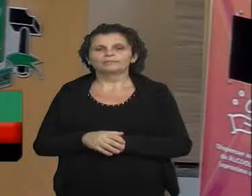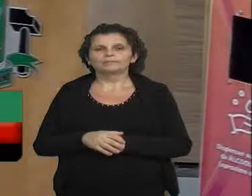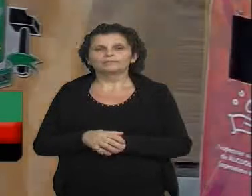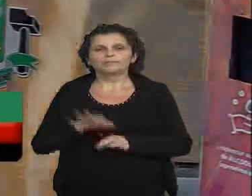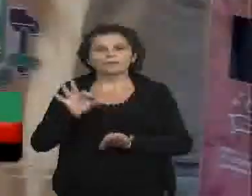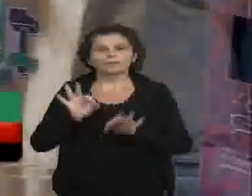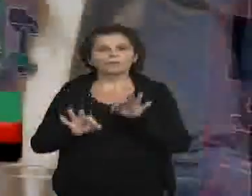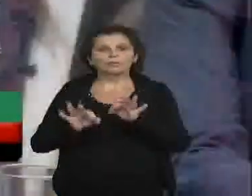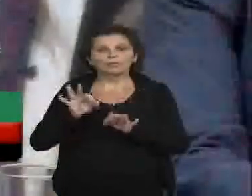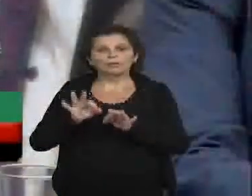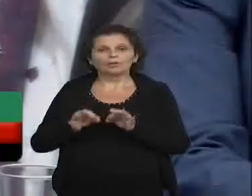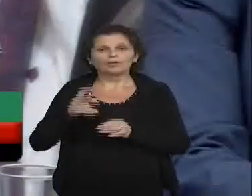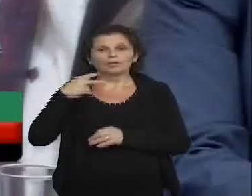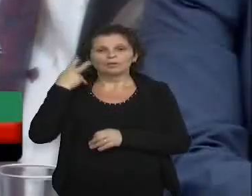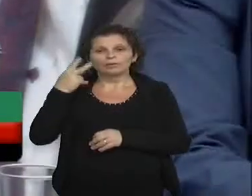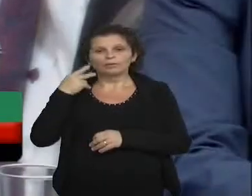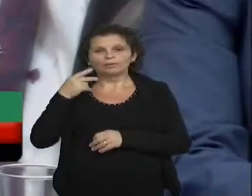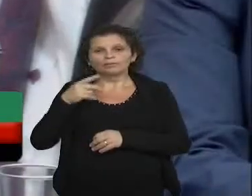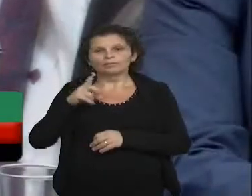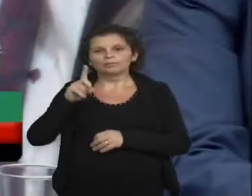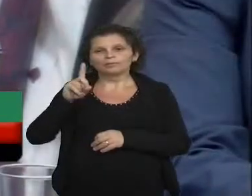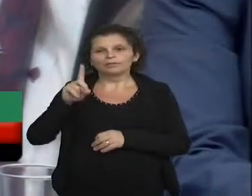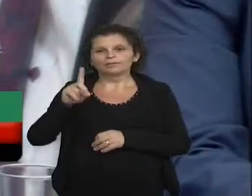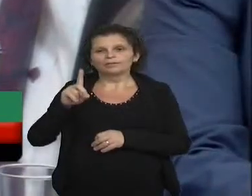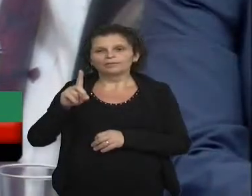Para justificar, vereador Délvio.